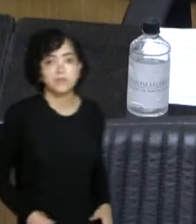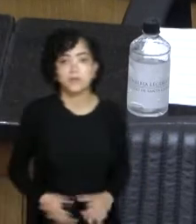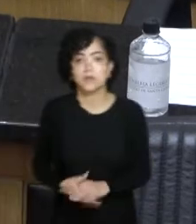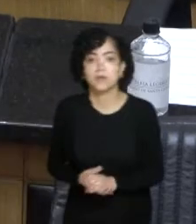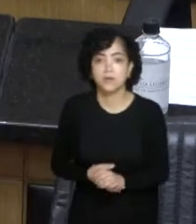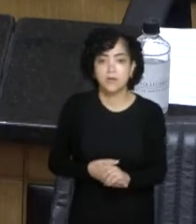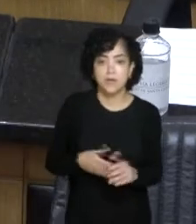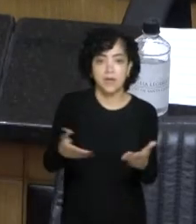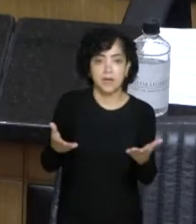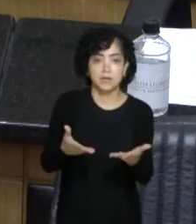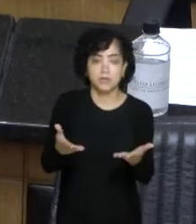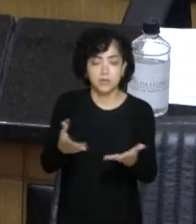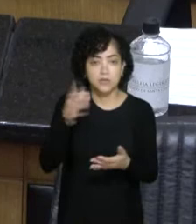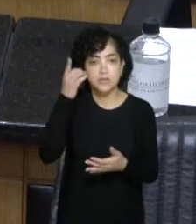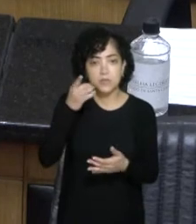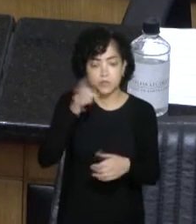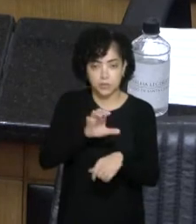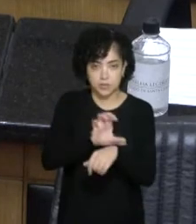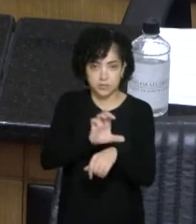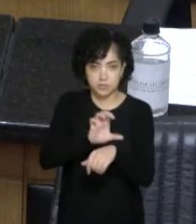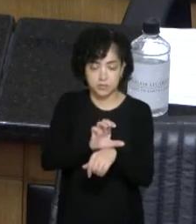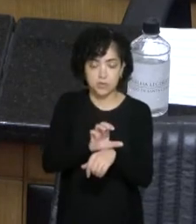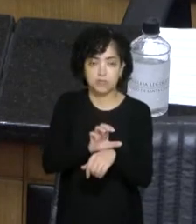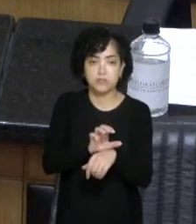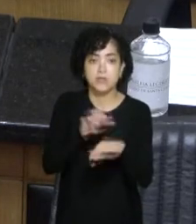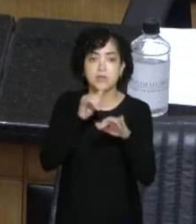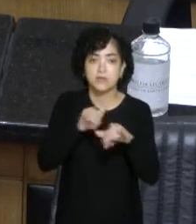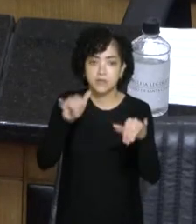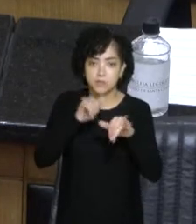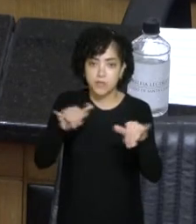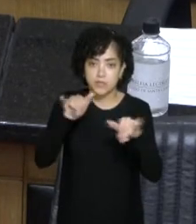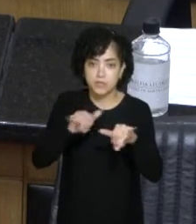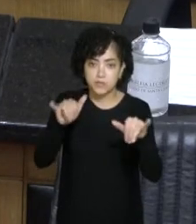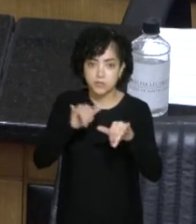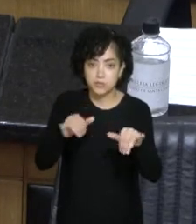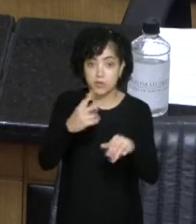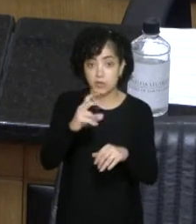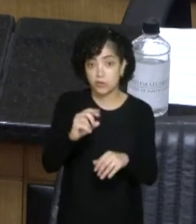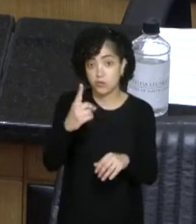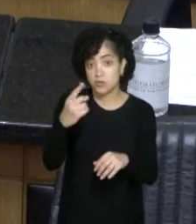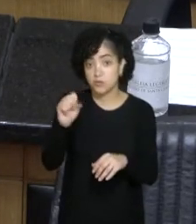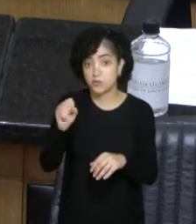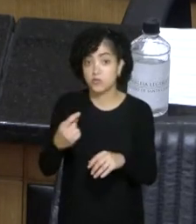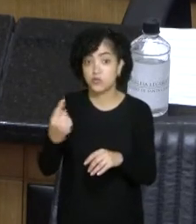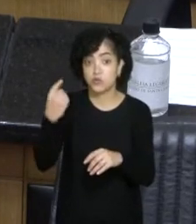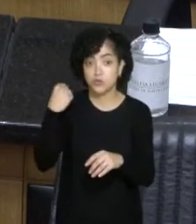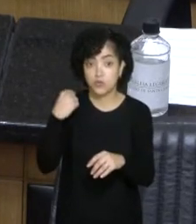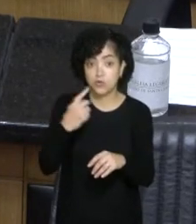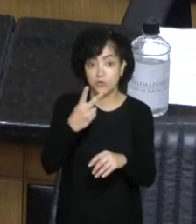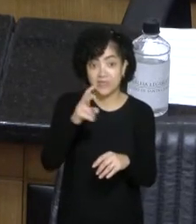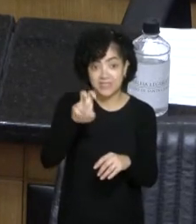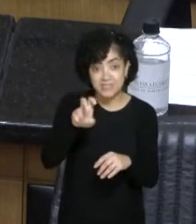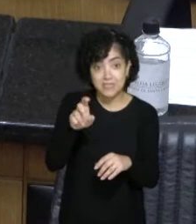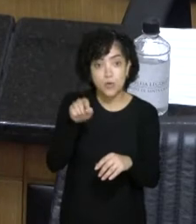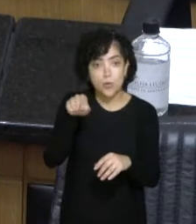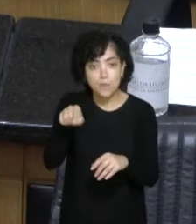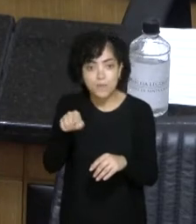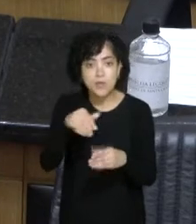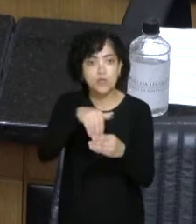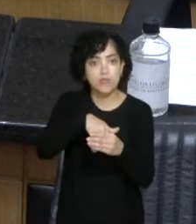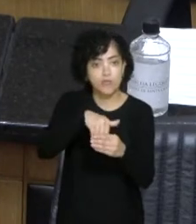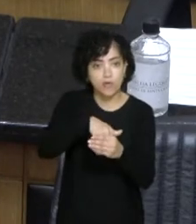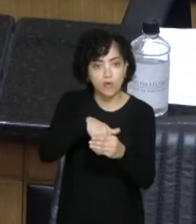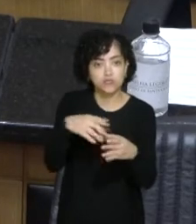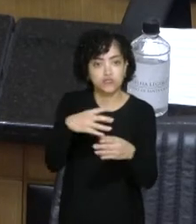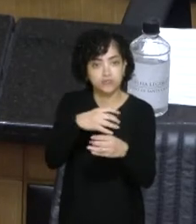estadual. Pepe fez uma grande campanha em 2018, são 25 mil votos. Tem uma